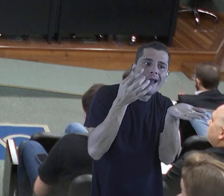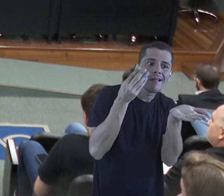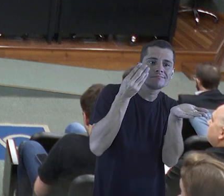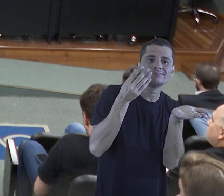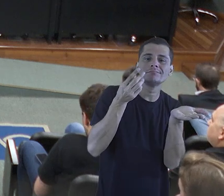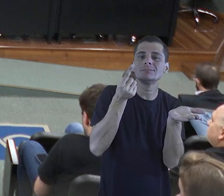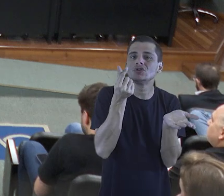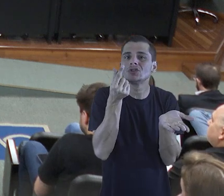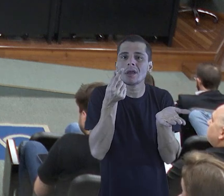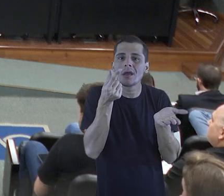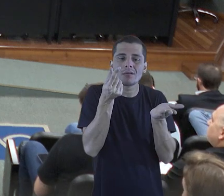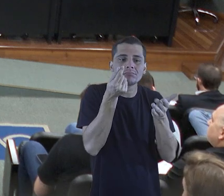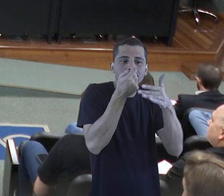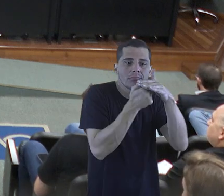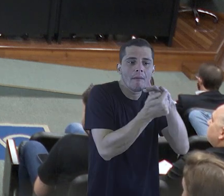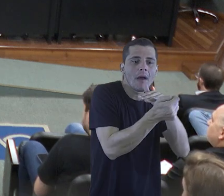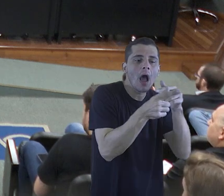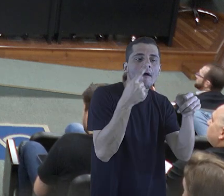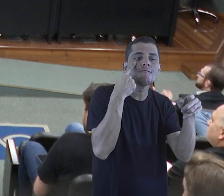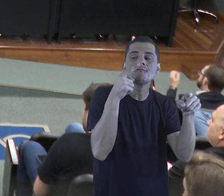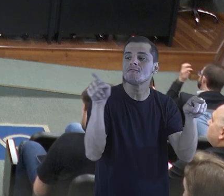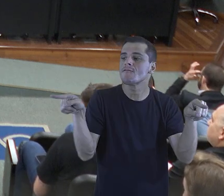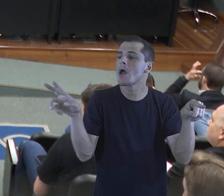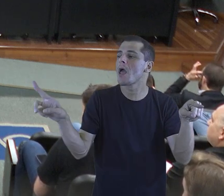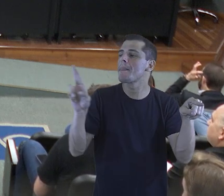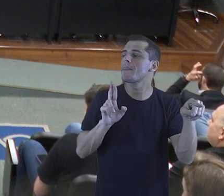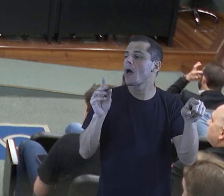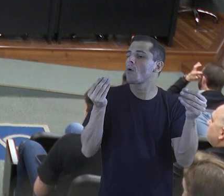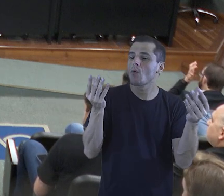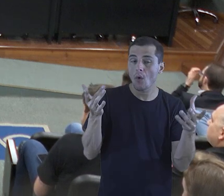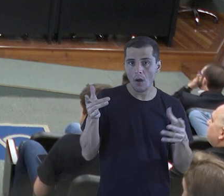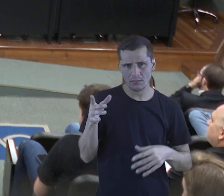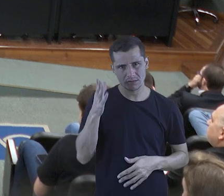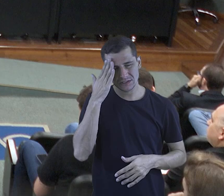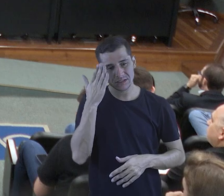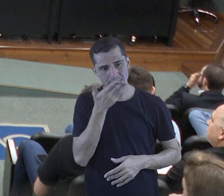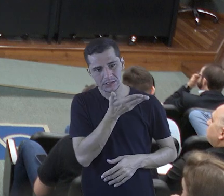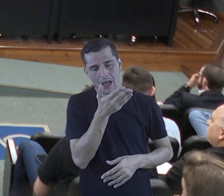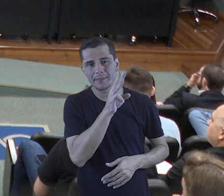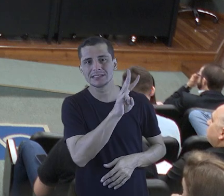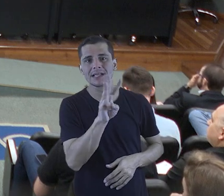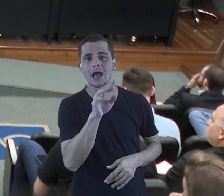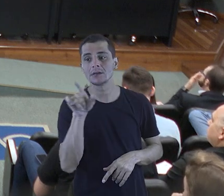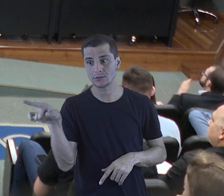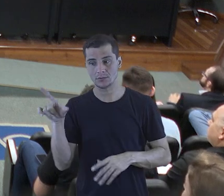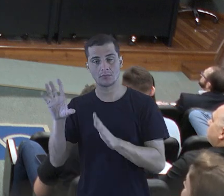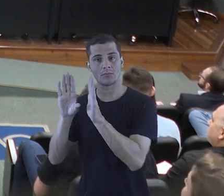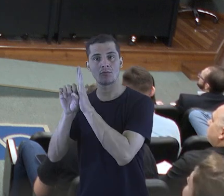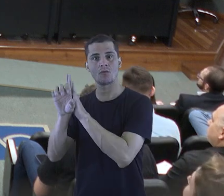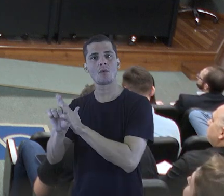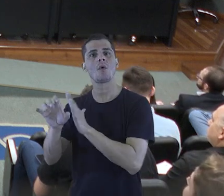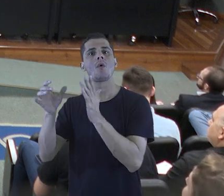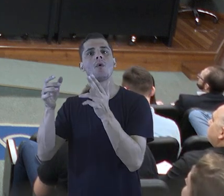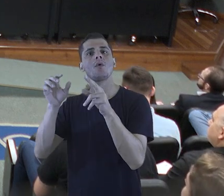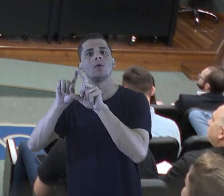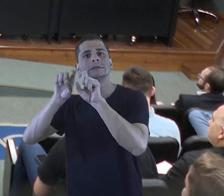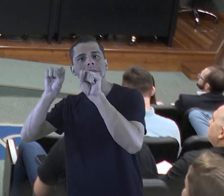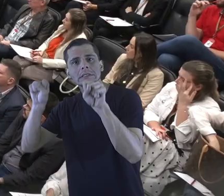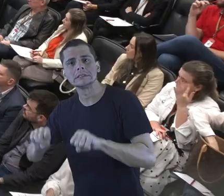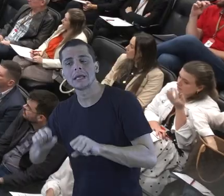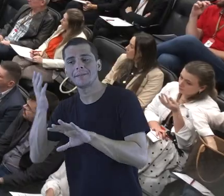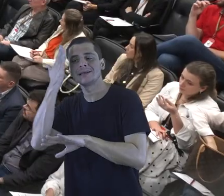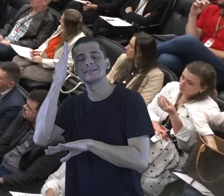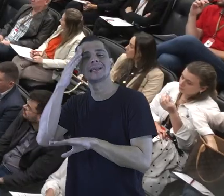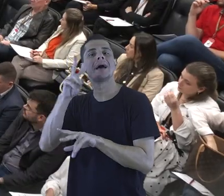tendência dos jogos que você faz e etc e tal. seja, toda essa telemetria, você pode medir. Então, sabe o quanto isso vale?